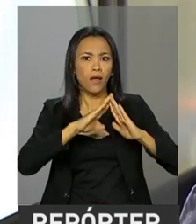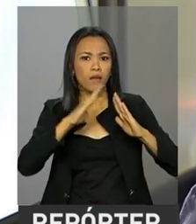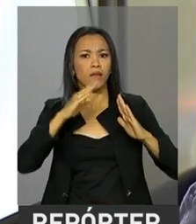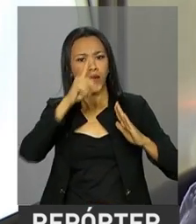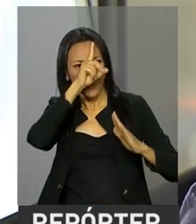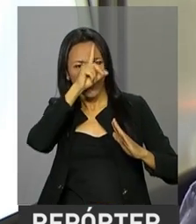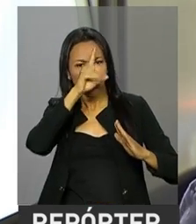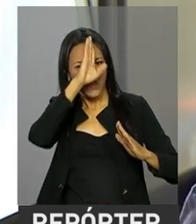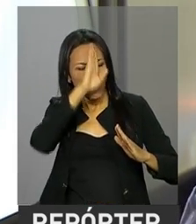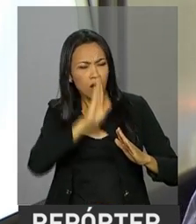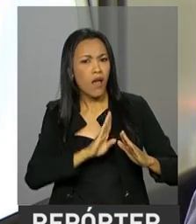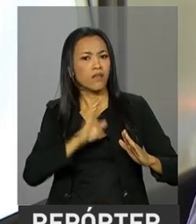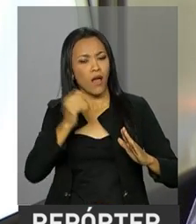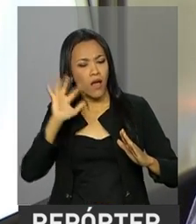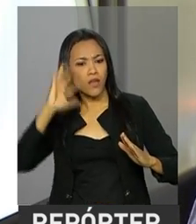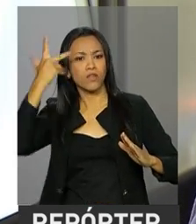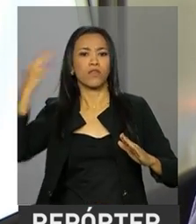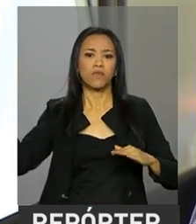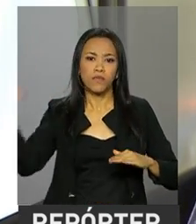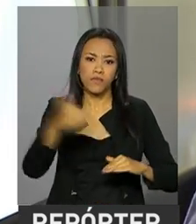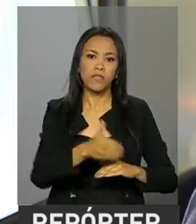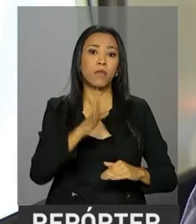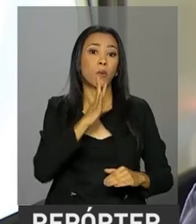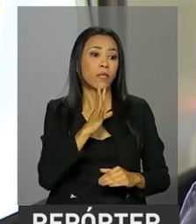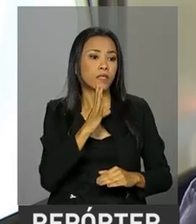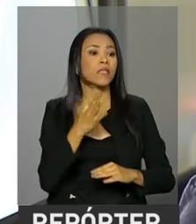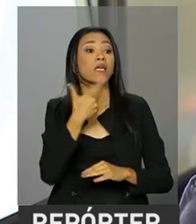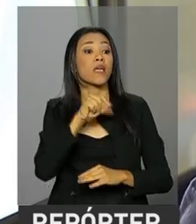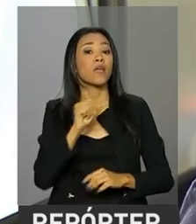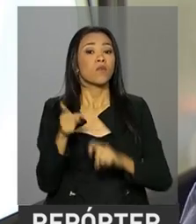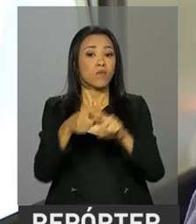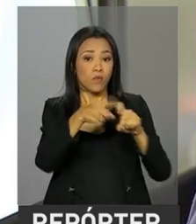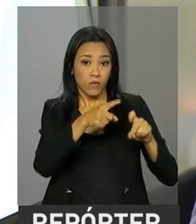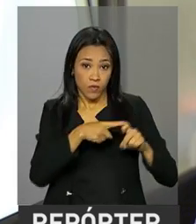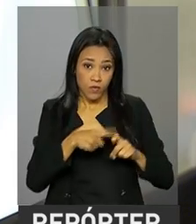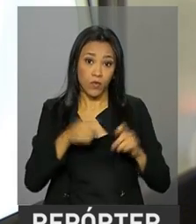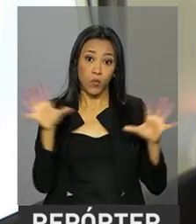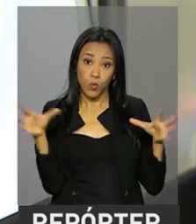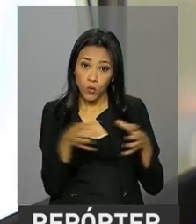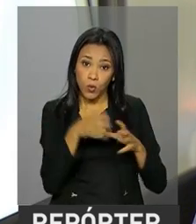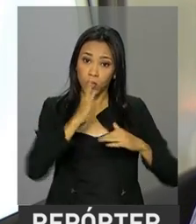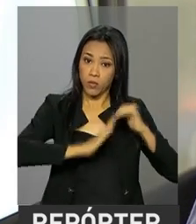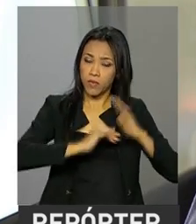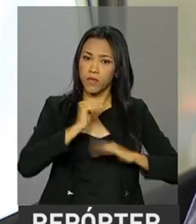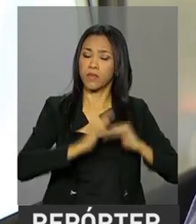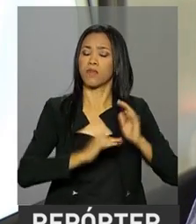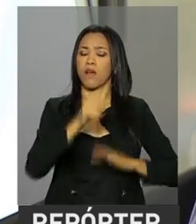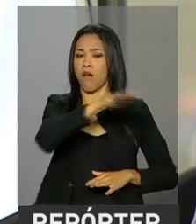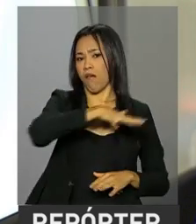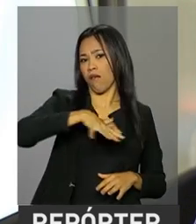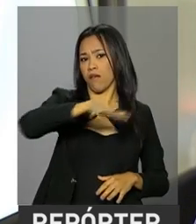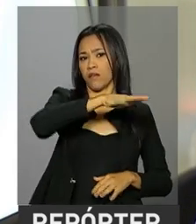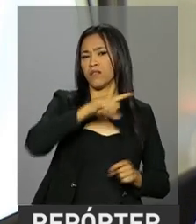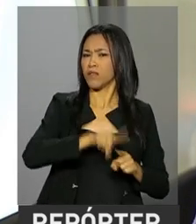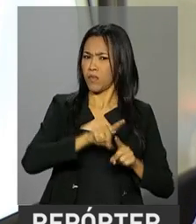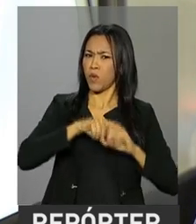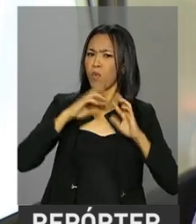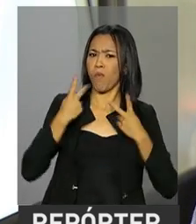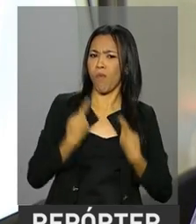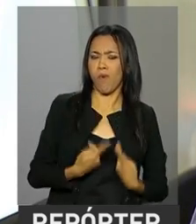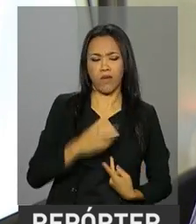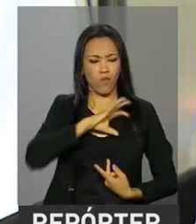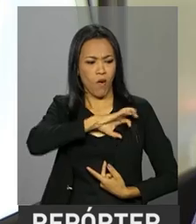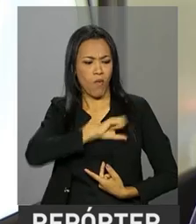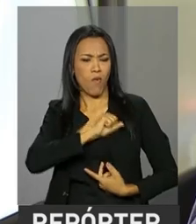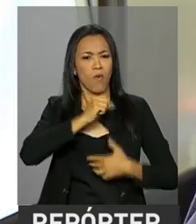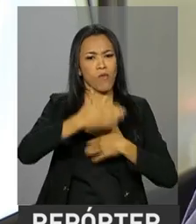da qualidade dos profissionais, da qualidade da equipe, não apenas da medicina, mas pelo lado humano, pelo amor, o